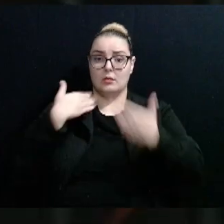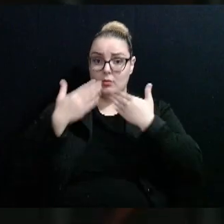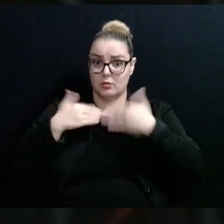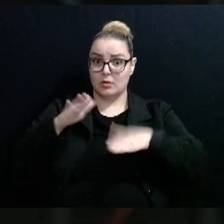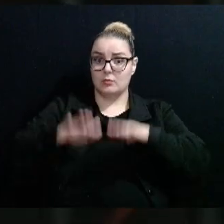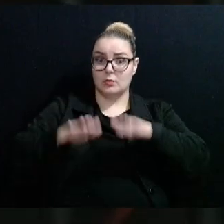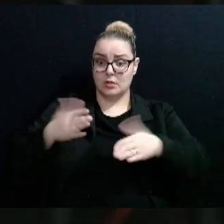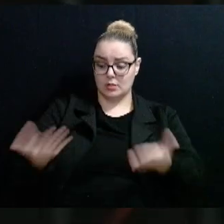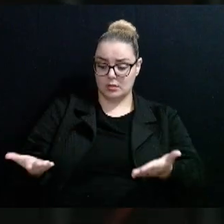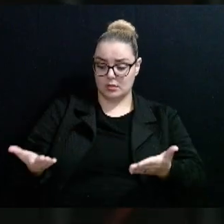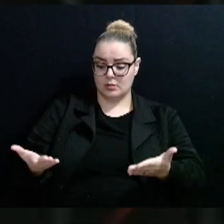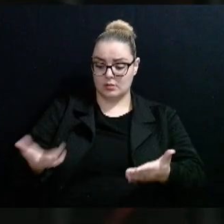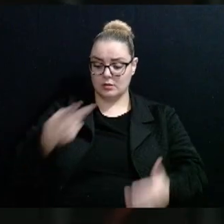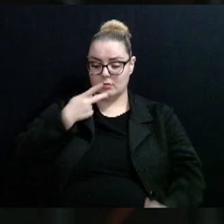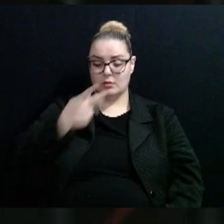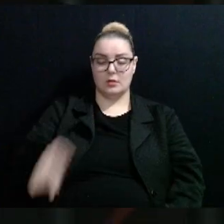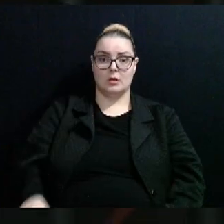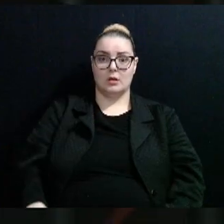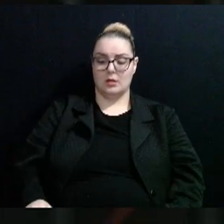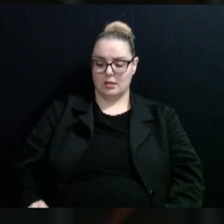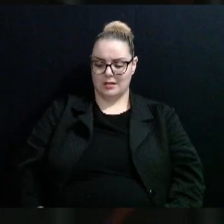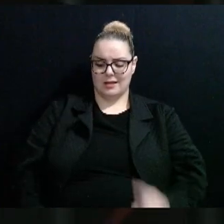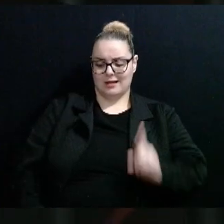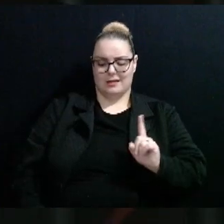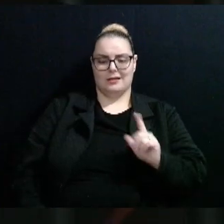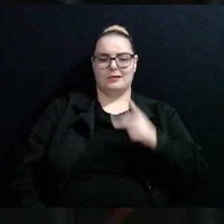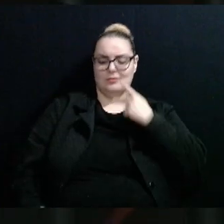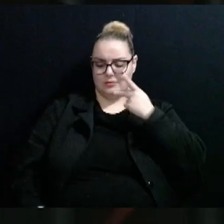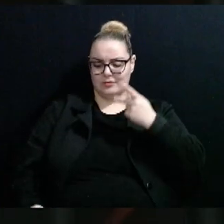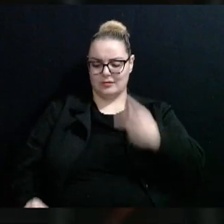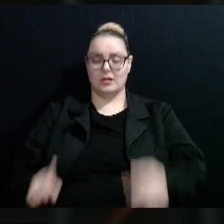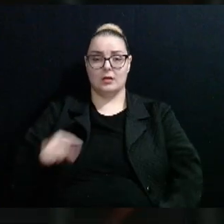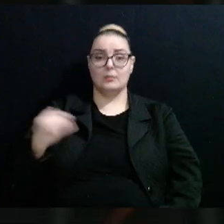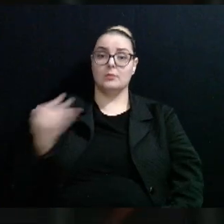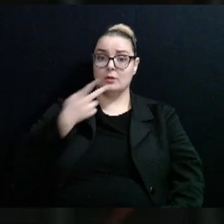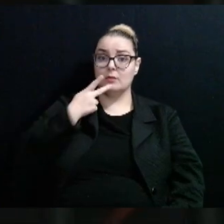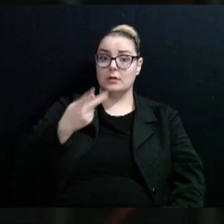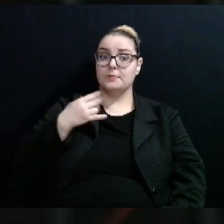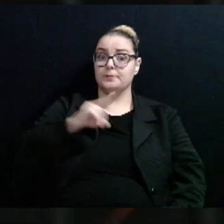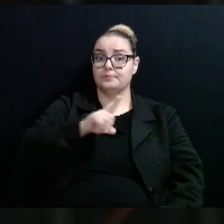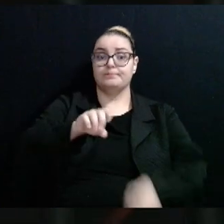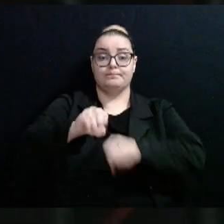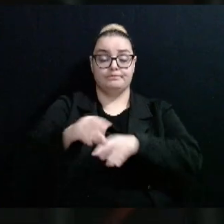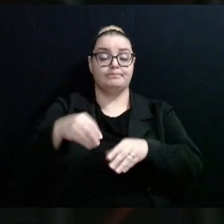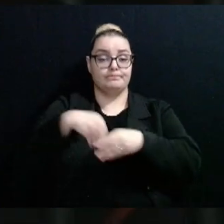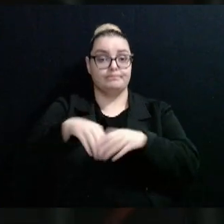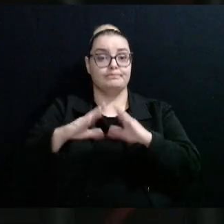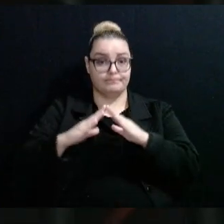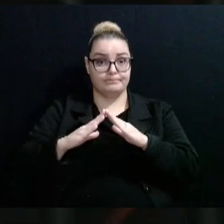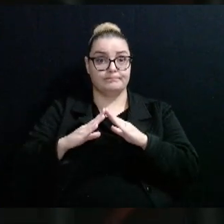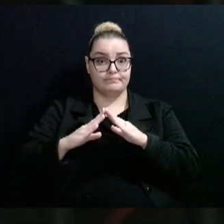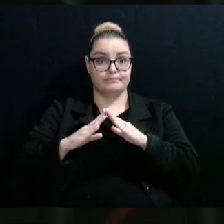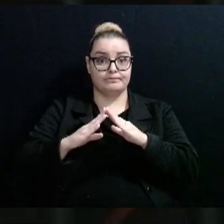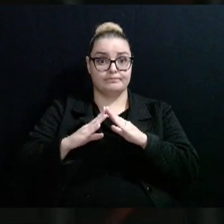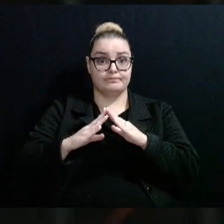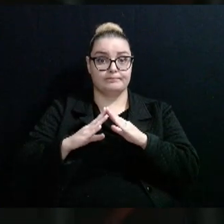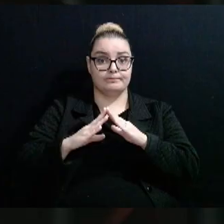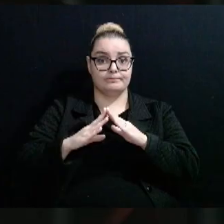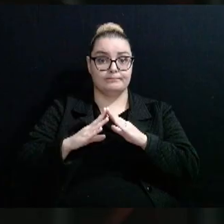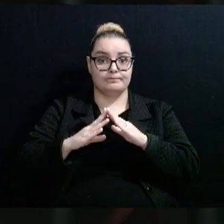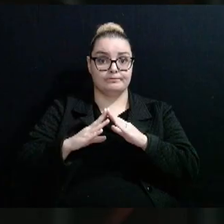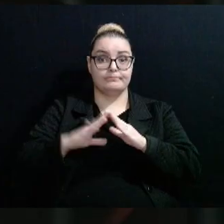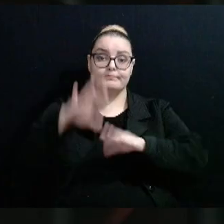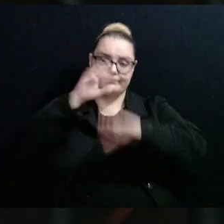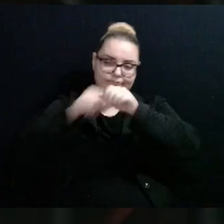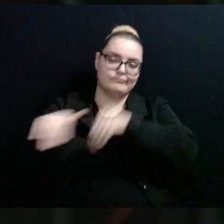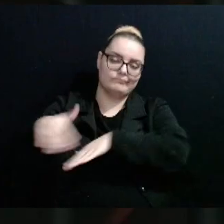mas eu não vou falar. É importante a gente falar, porque se a gente não ensinar dentro de casa, ele vai aprender na rua. Então, eu gostaria,